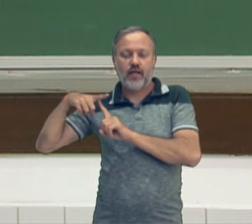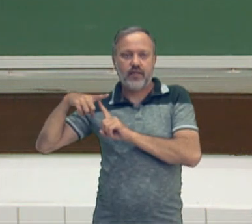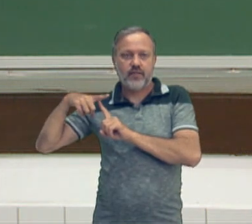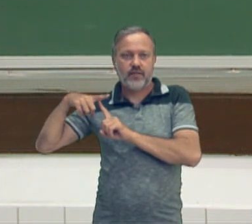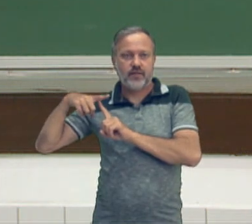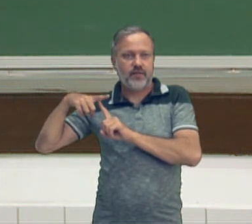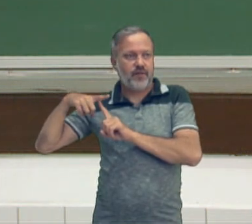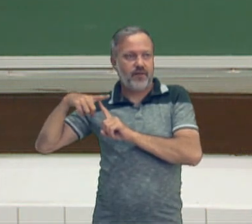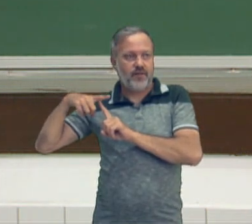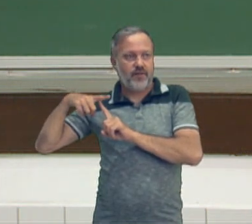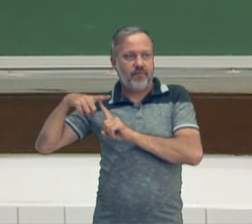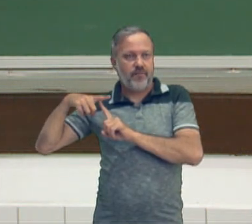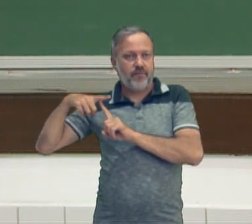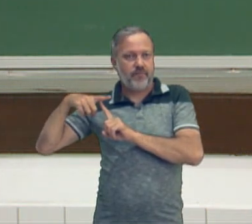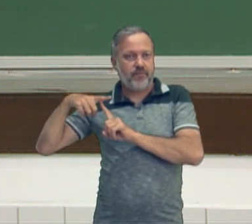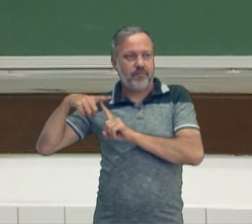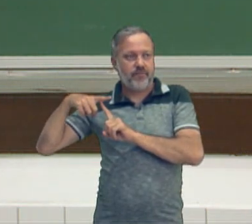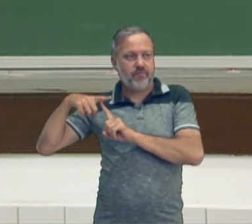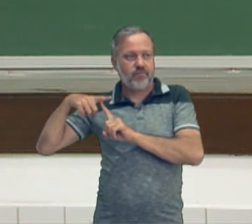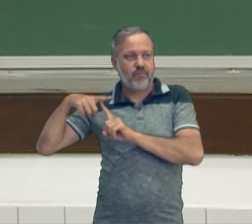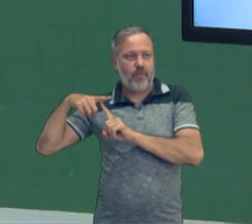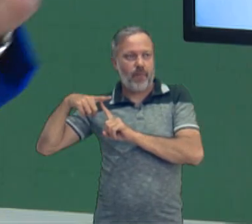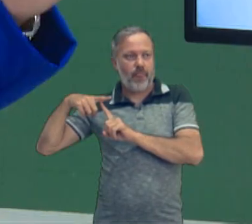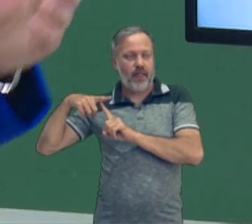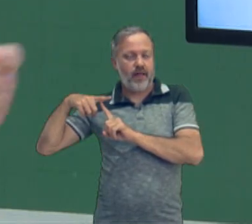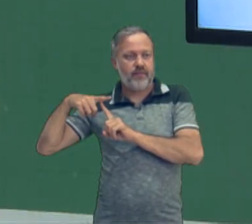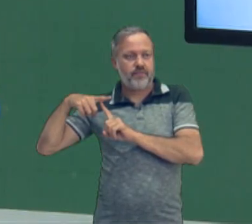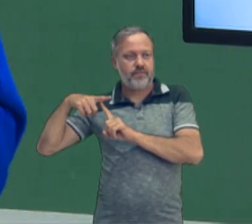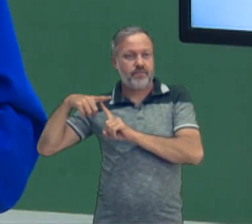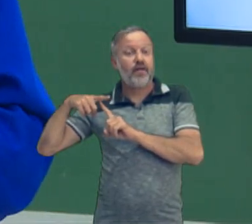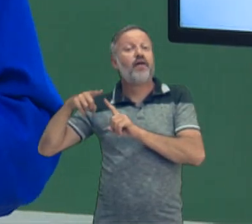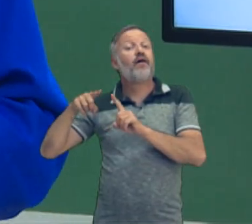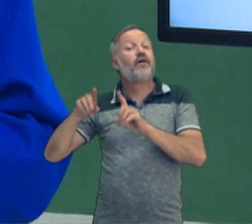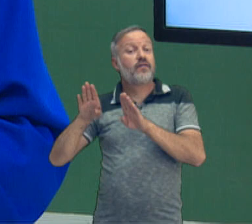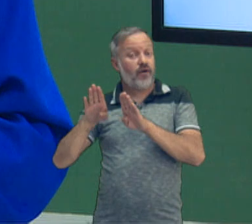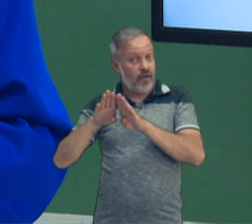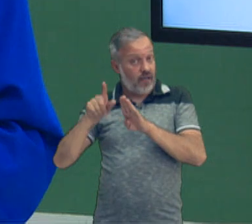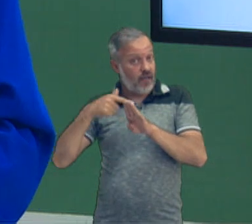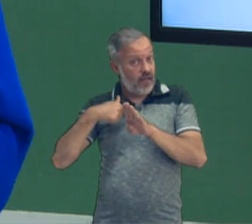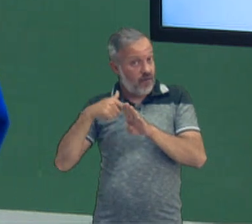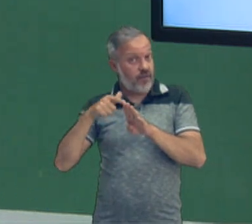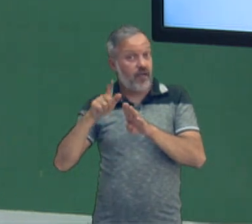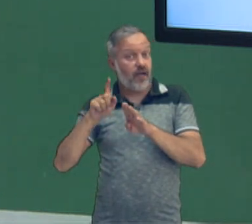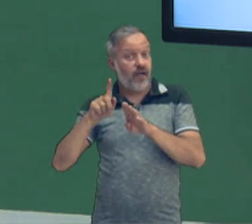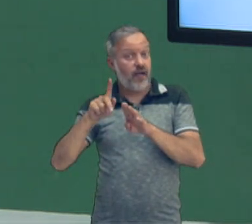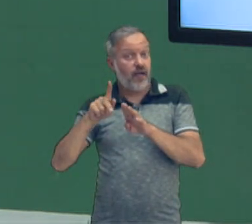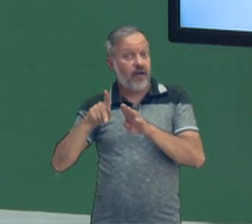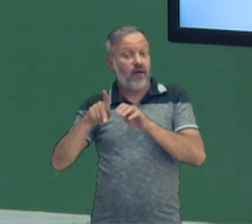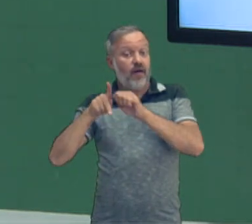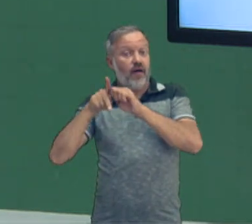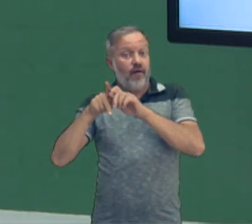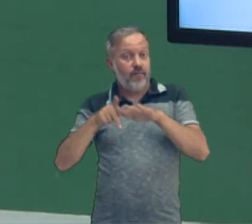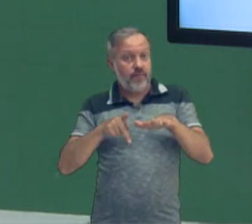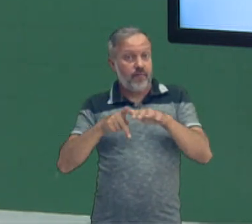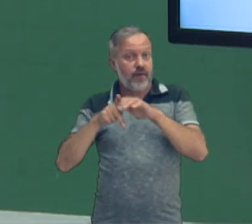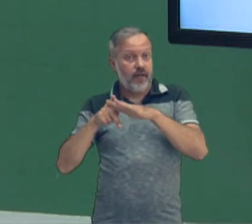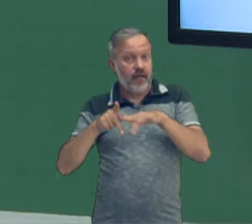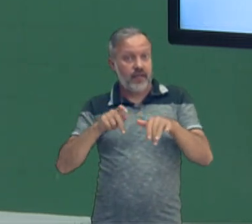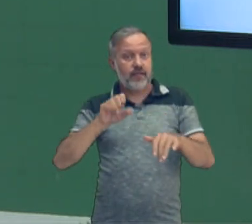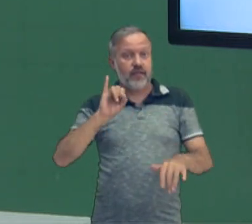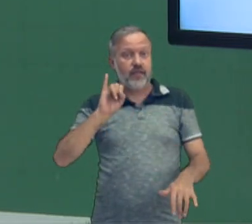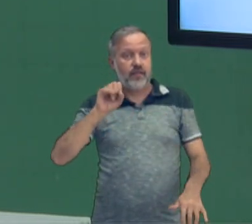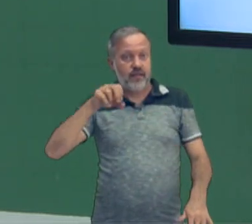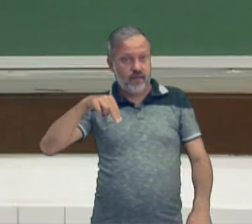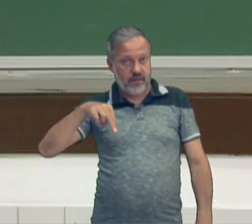Nova Sarandi, ora, consequentemente, eu estou fazendo uma migração interna. Mas também eu posso me deslocar